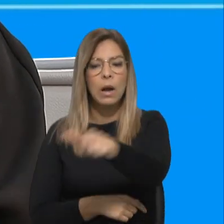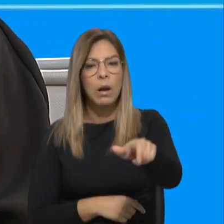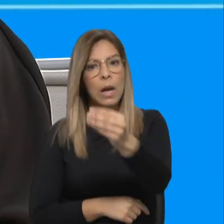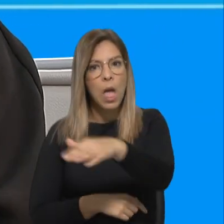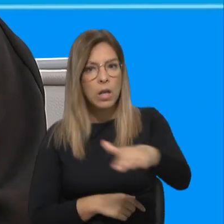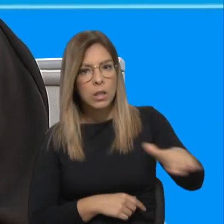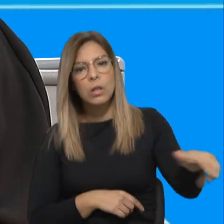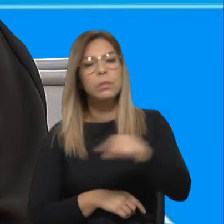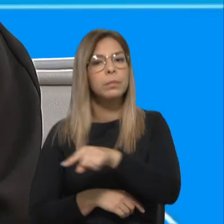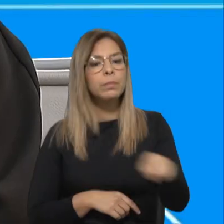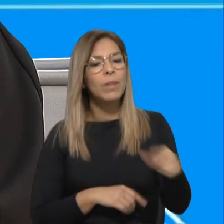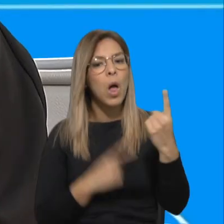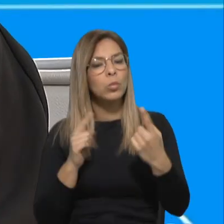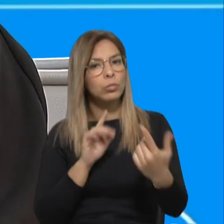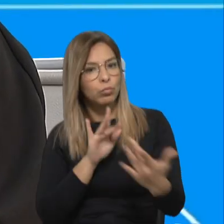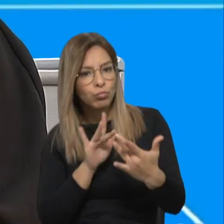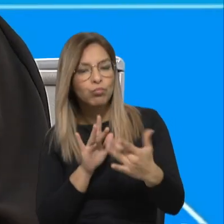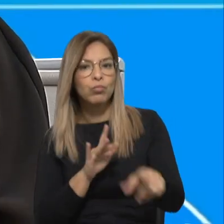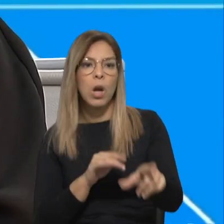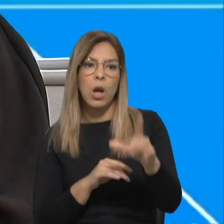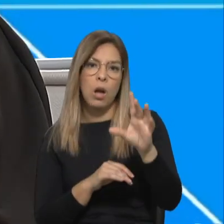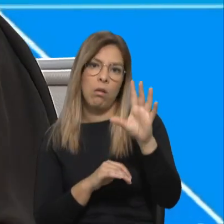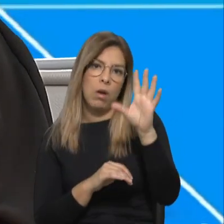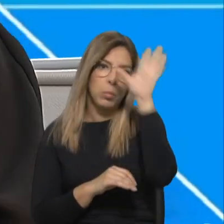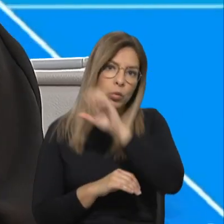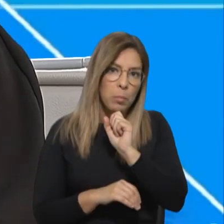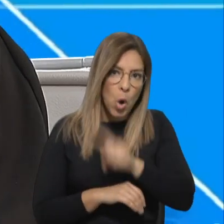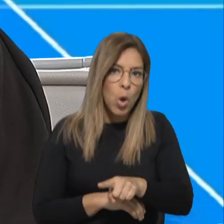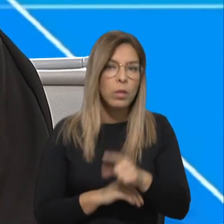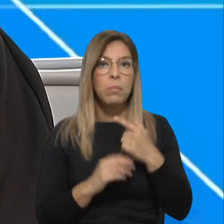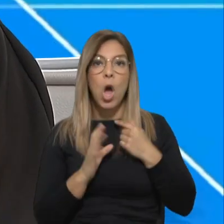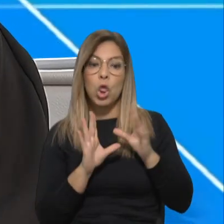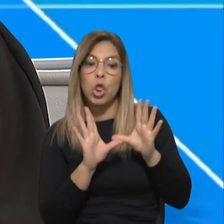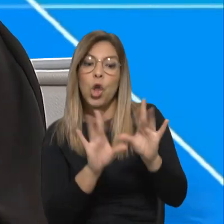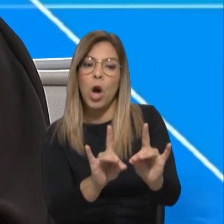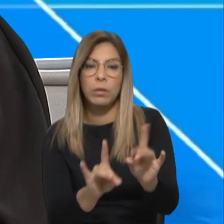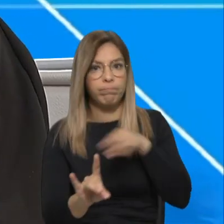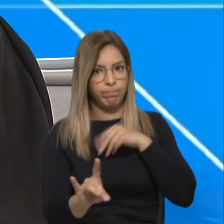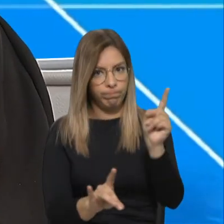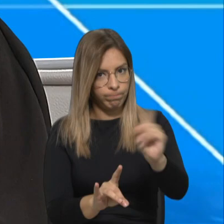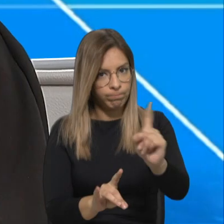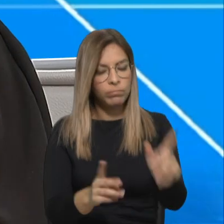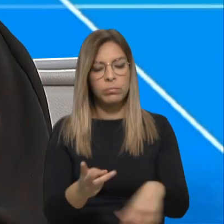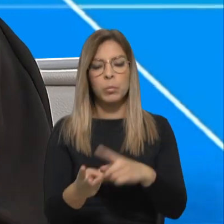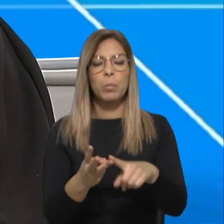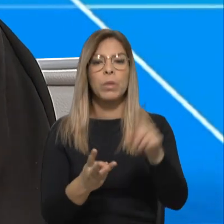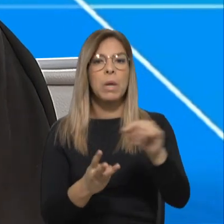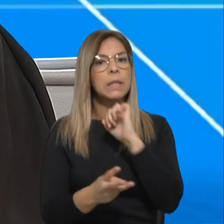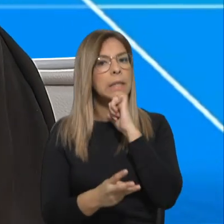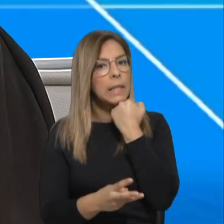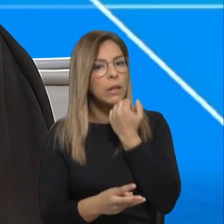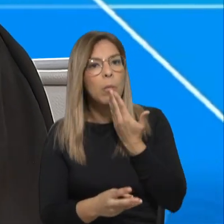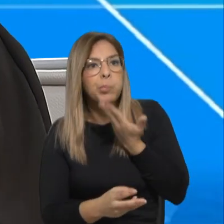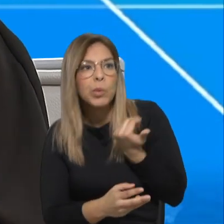há determinadas relações que podem ser abusivas, que há determinados toques que não devem ser aceitos, que há determinados segredos que não devem